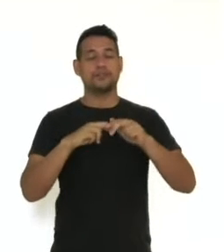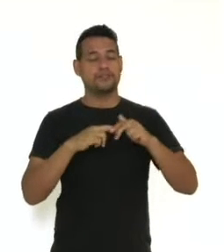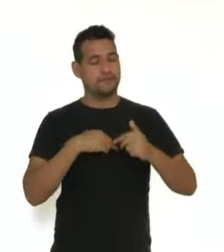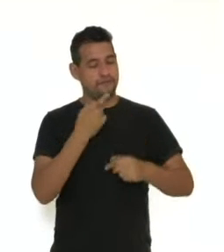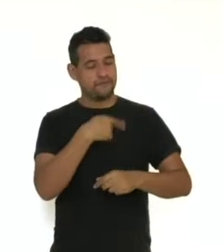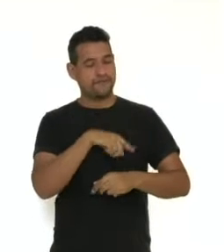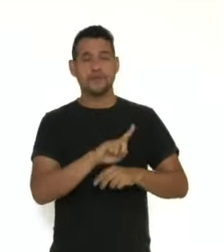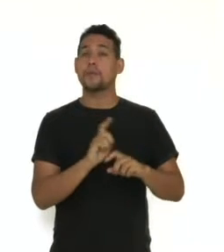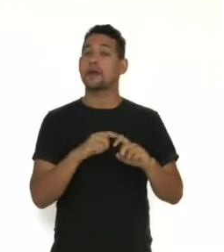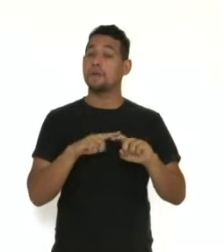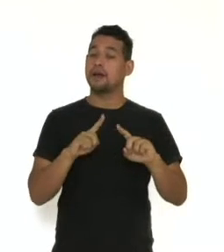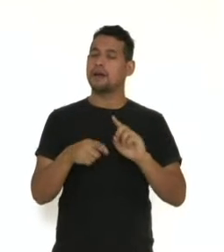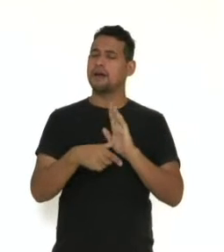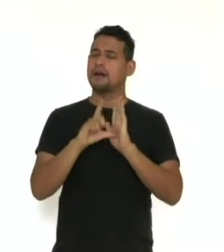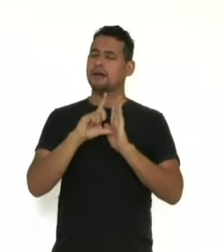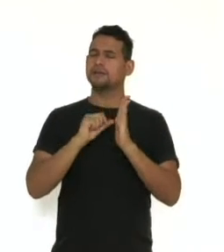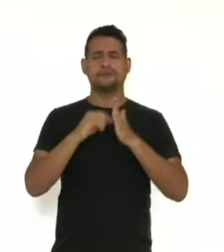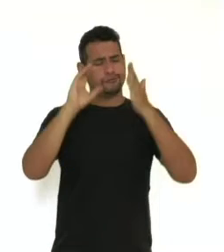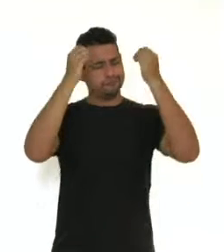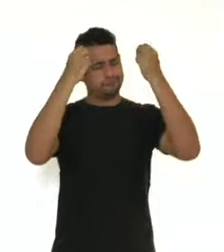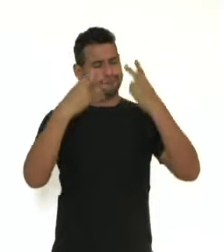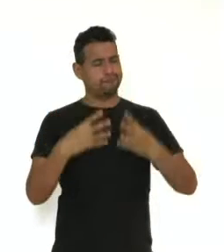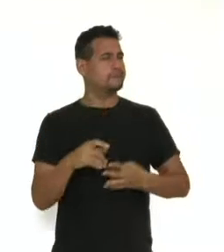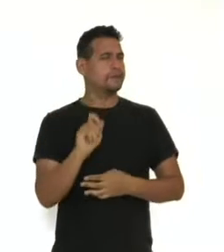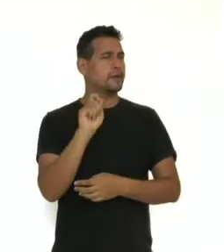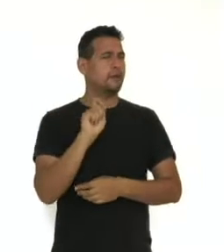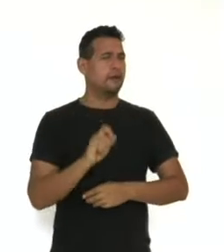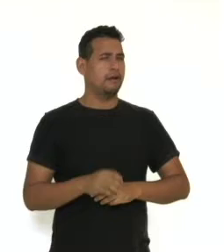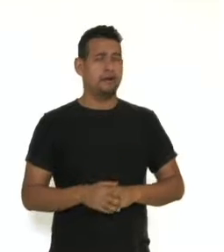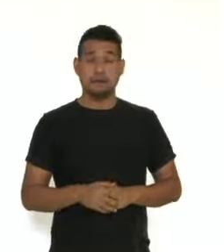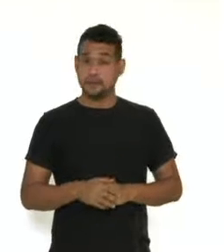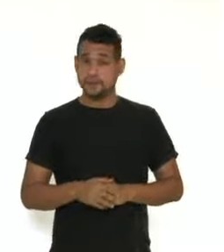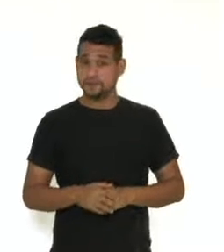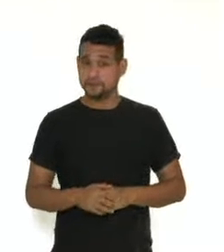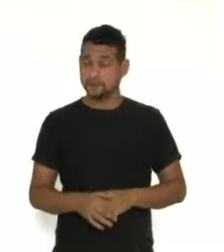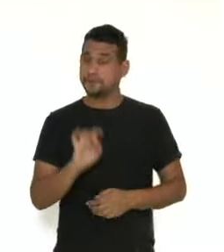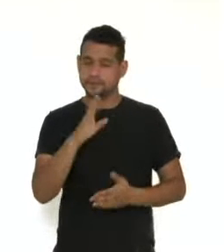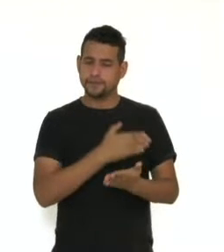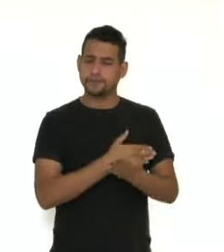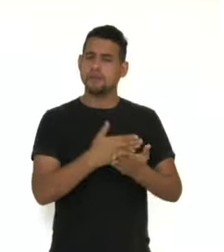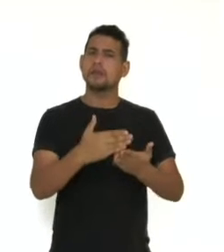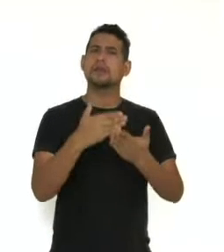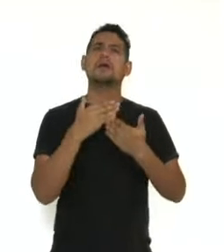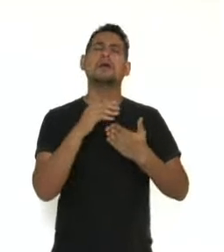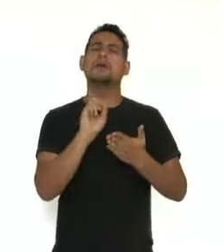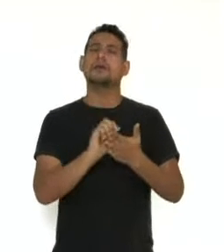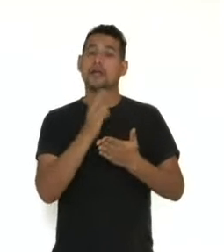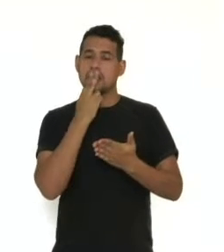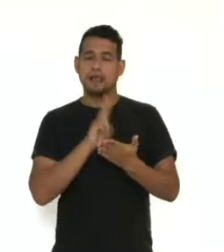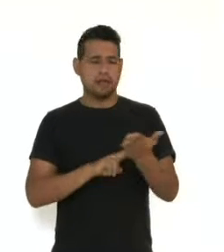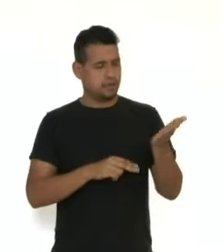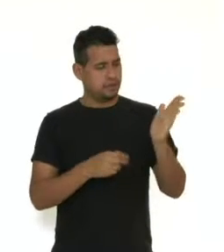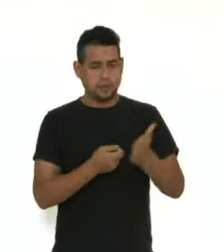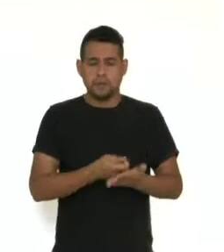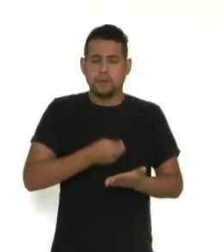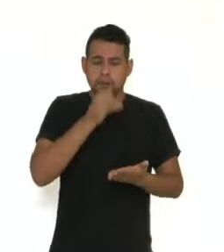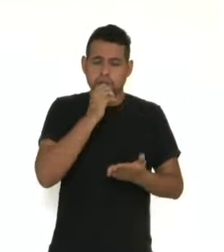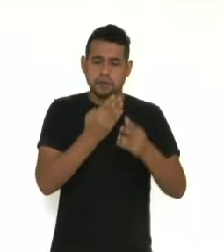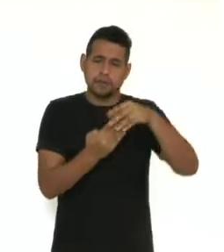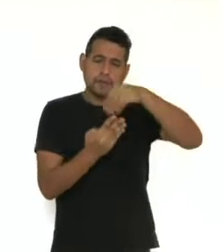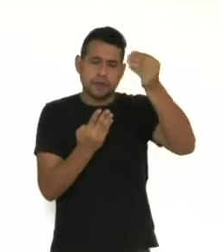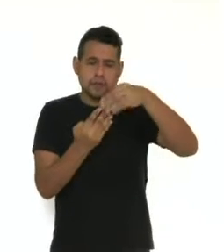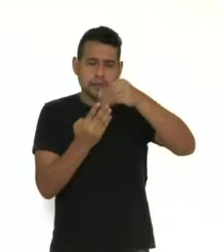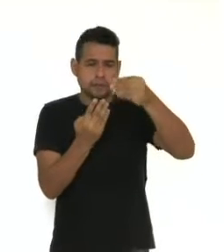consulta, antes mesmo que eu lhe dissesse o que era. Apenas começou a botar as cartas, disse-me: a